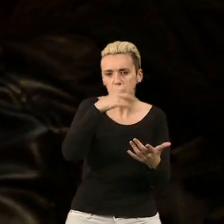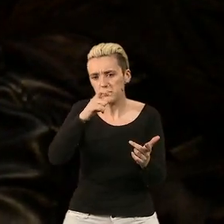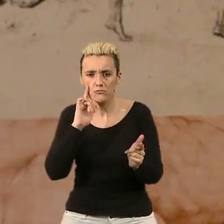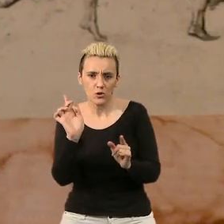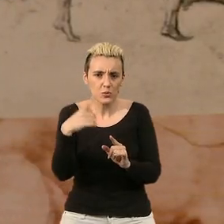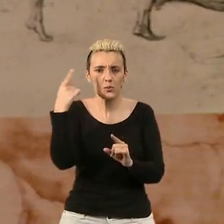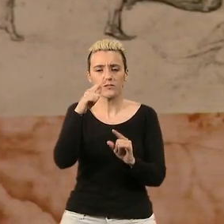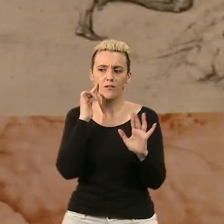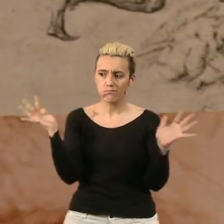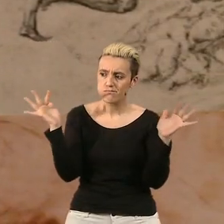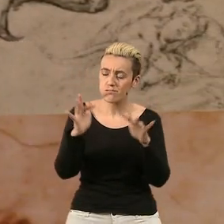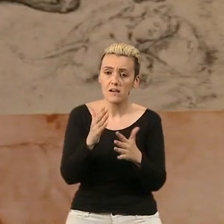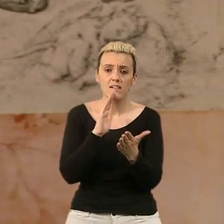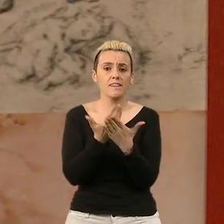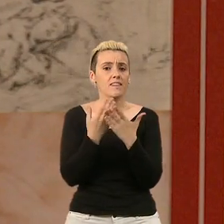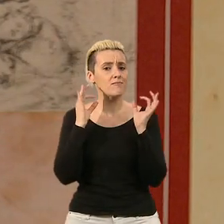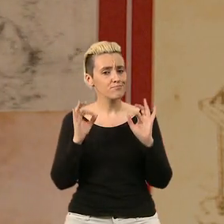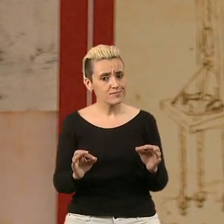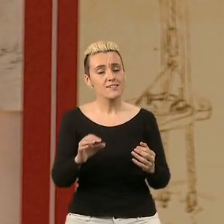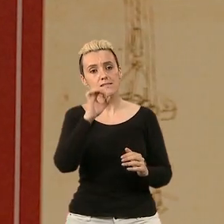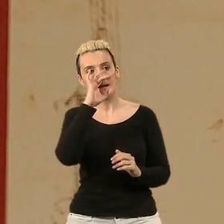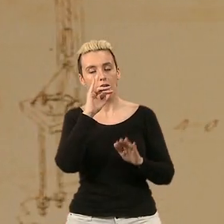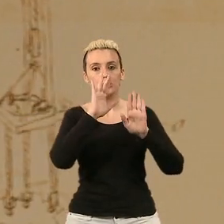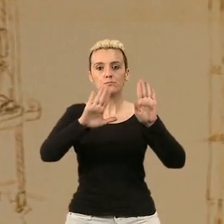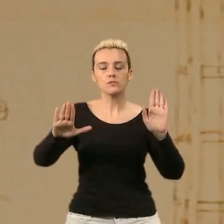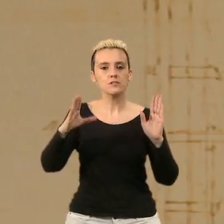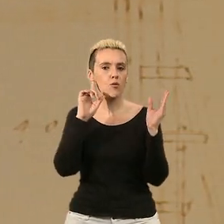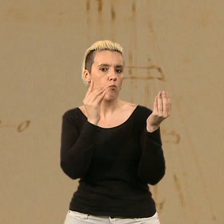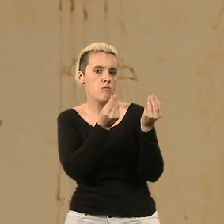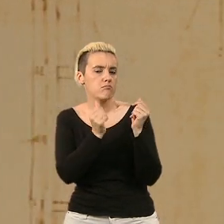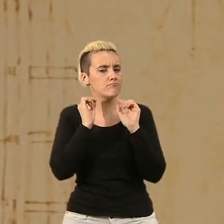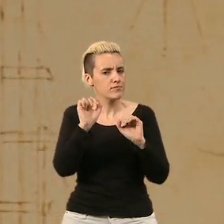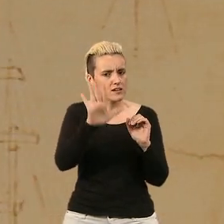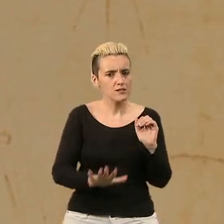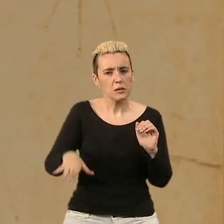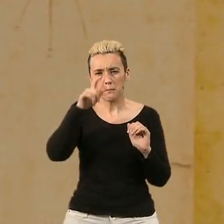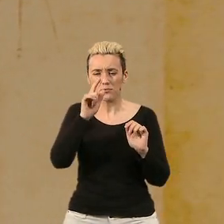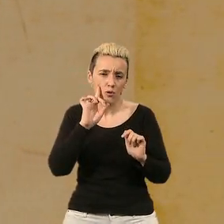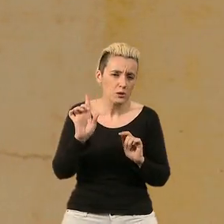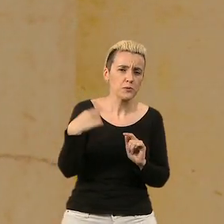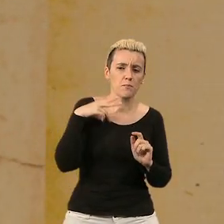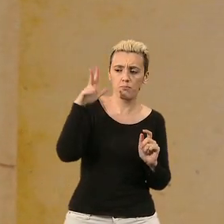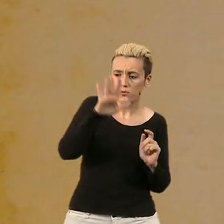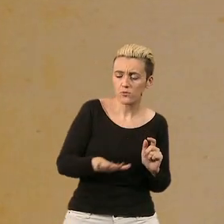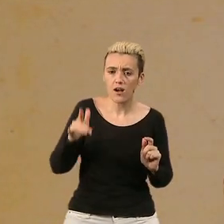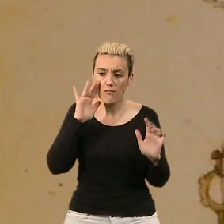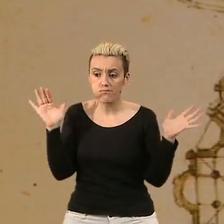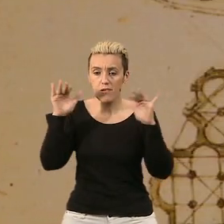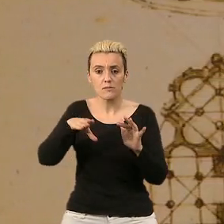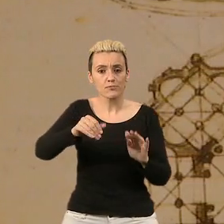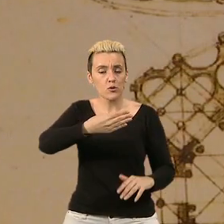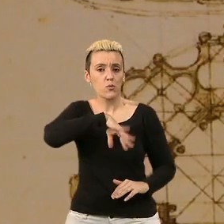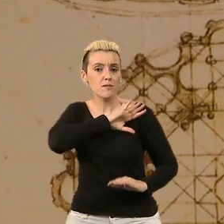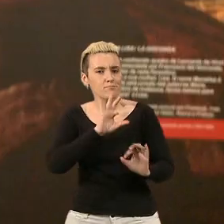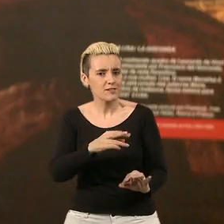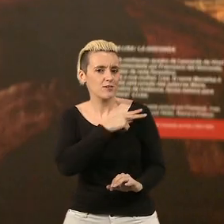as pessoas, e que as pessoas percebessem que esta exposição tem qualidade nacional e que todas as pessoas do país têm uma oportunidade única em Coimbra,